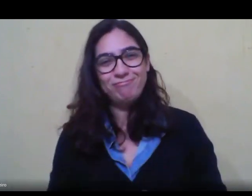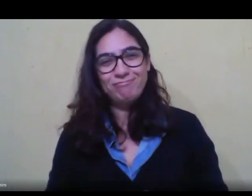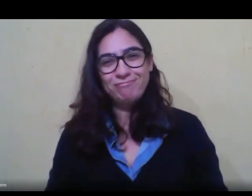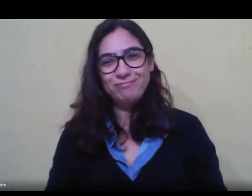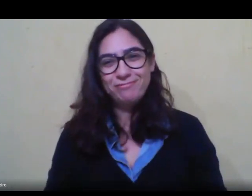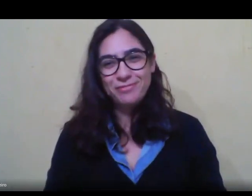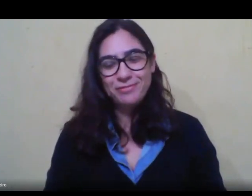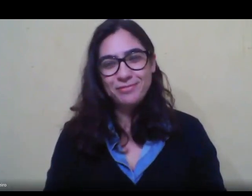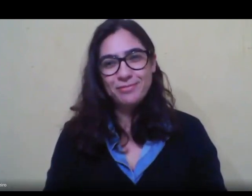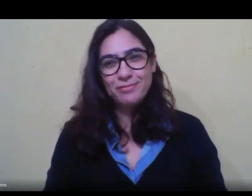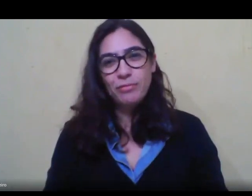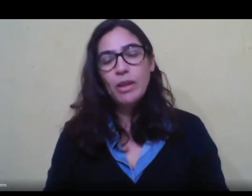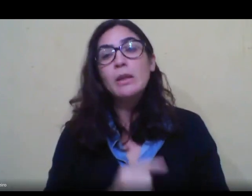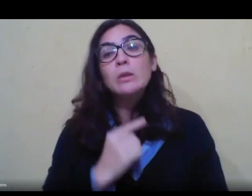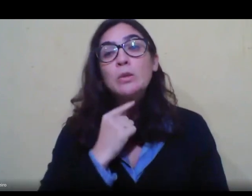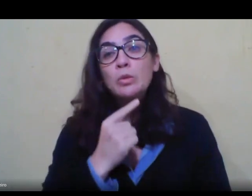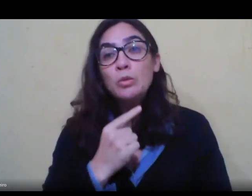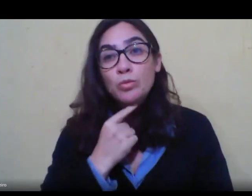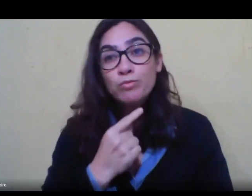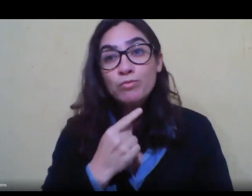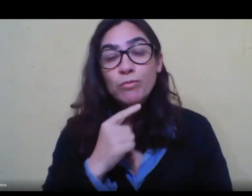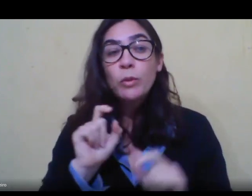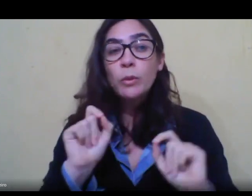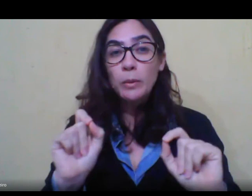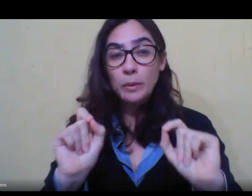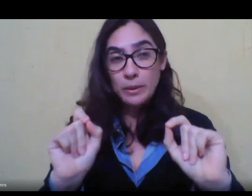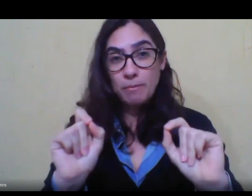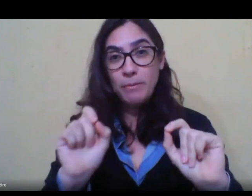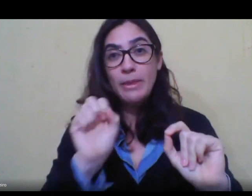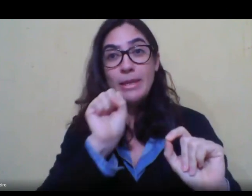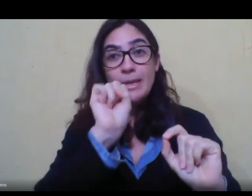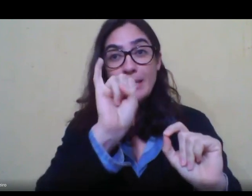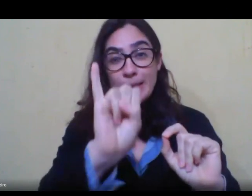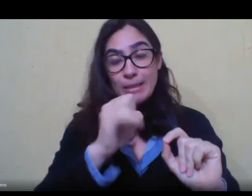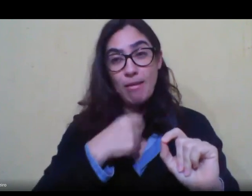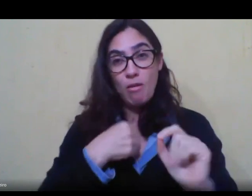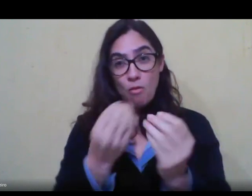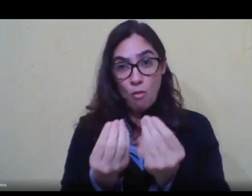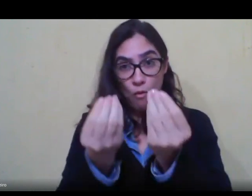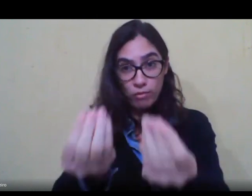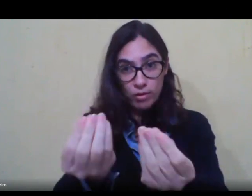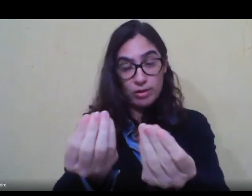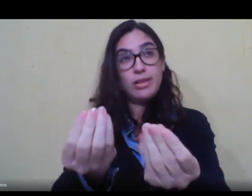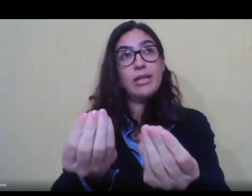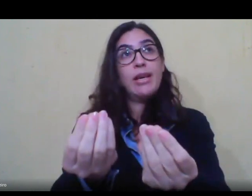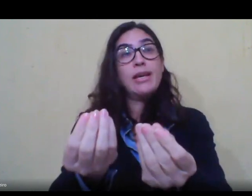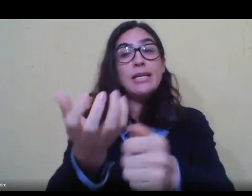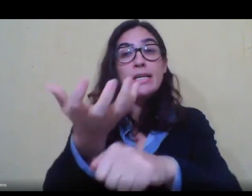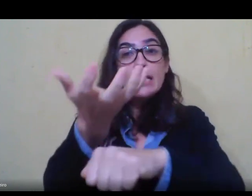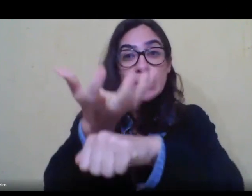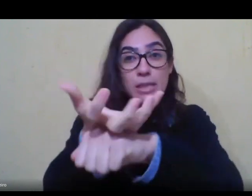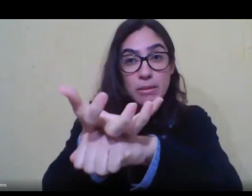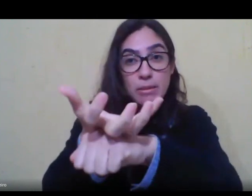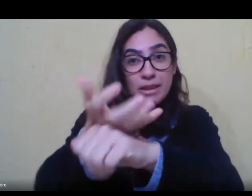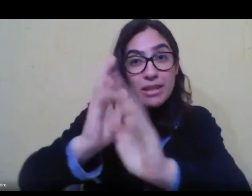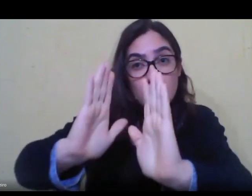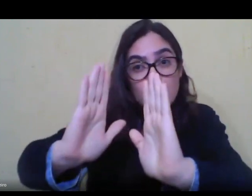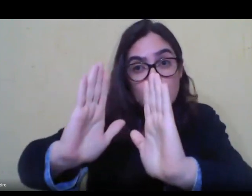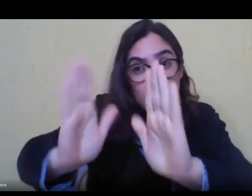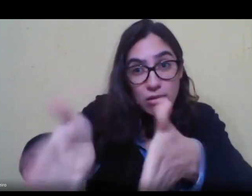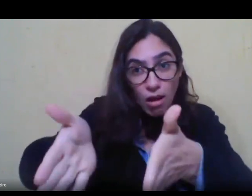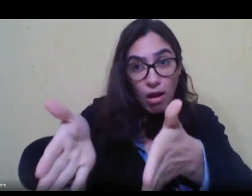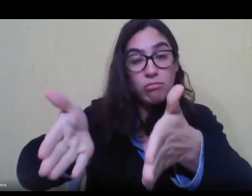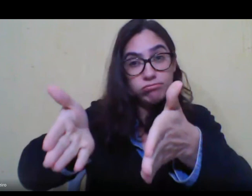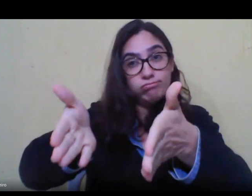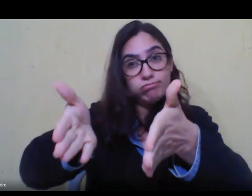foi turma A, com 40 alunos, ela sempre foi uma turma única com 40 alunos, mas agora eu vou ter três docentes que vão se